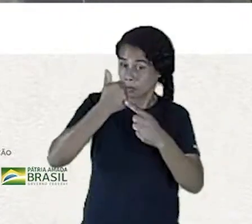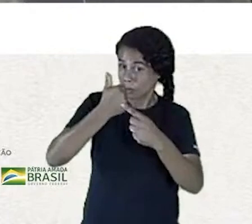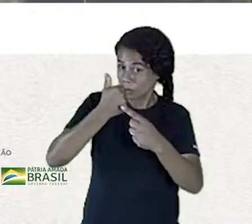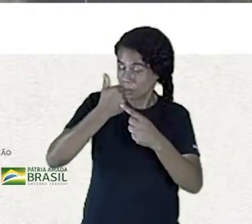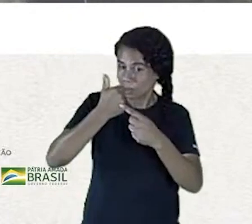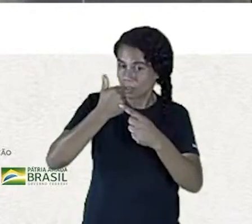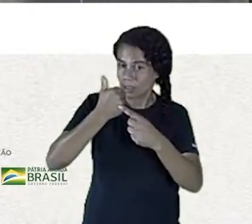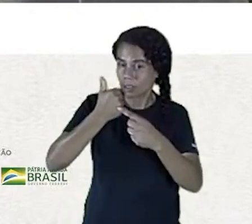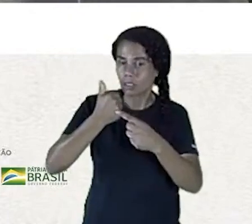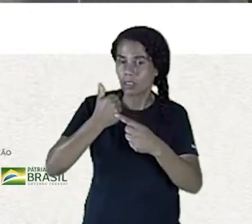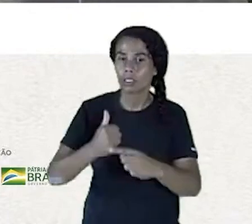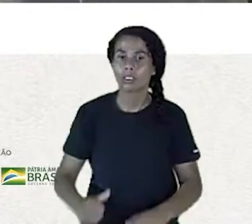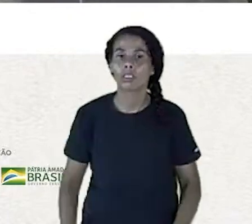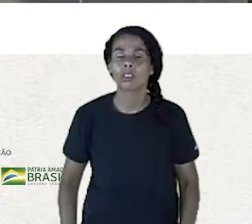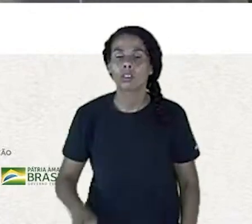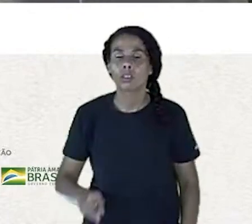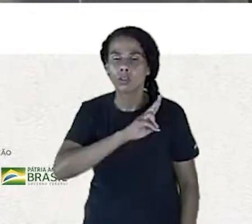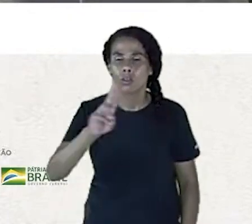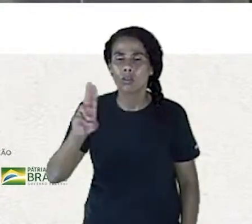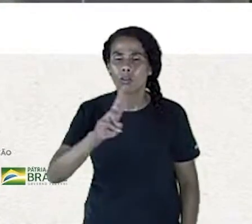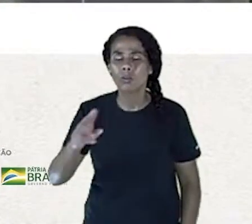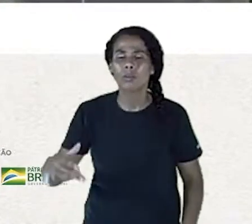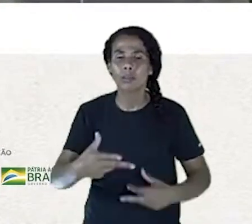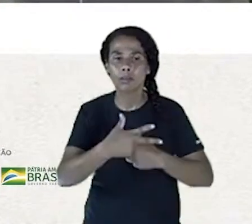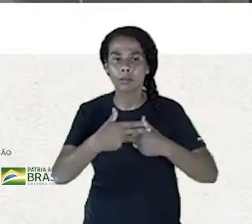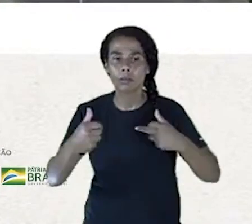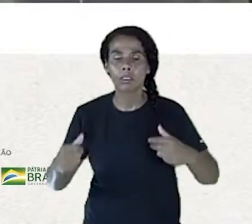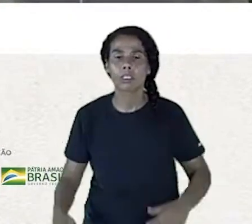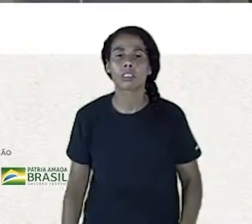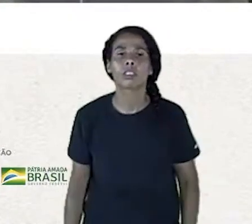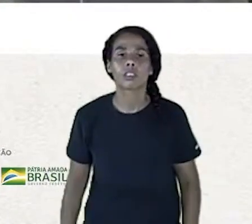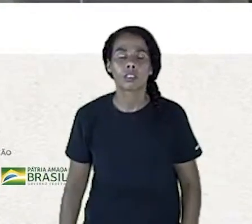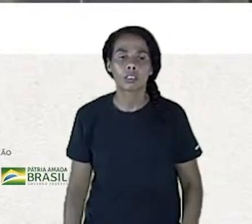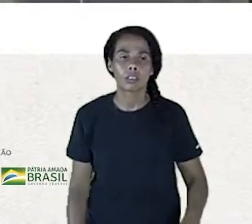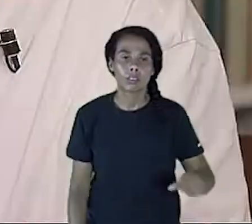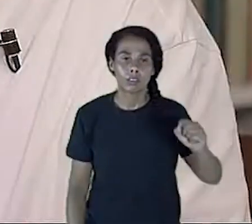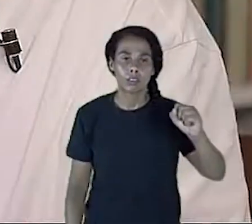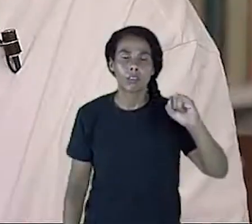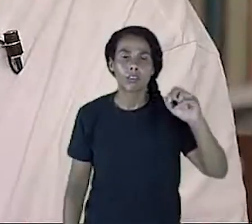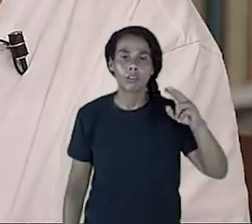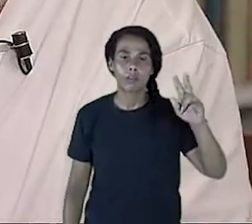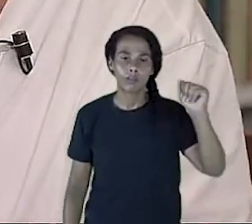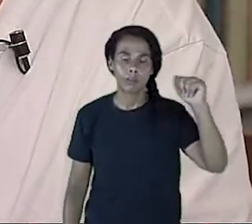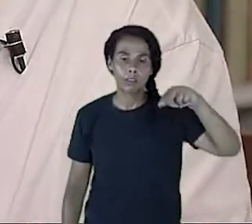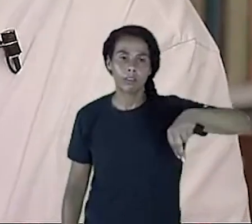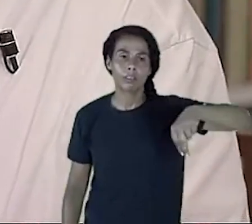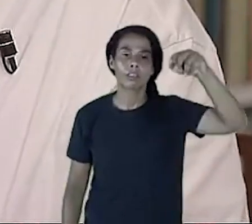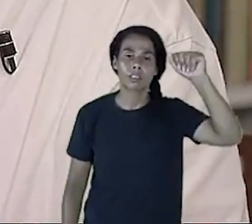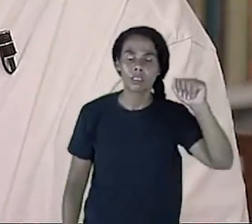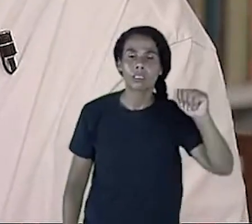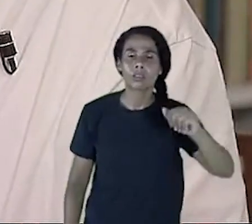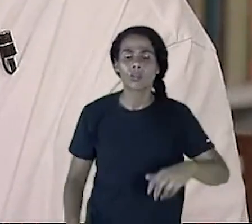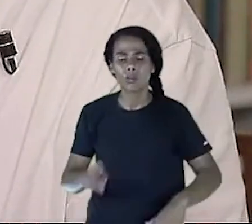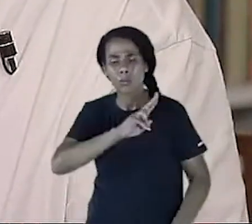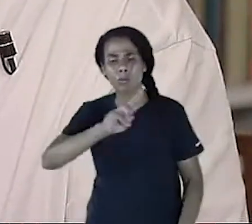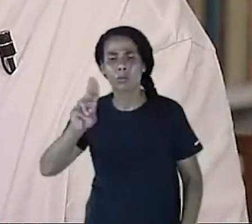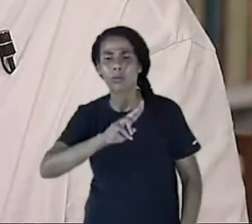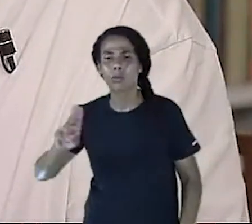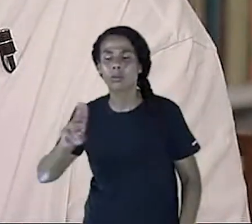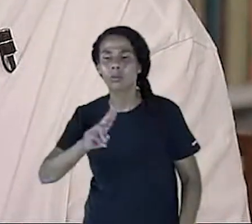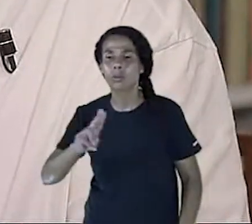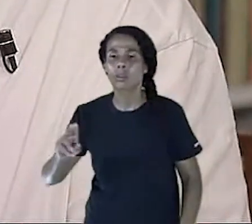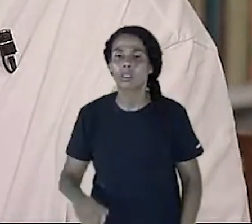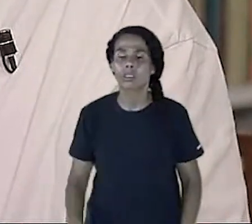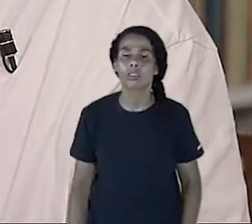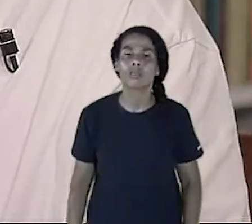Sueli Machado, Silvana Sarti, tanta gente que está aqui mandando abraço para vocês dois, viu, gente?